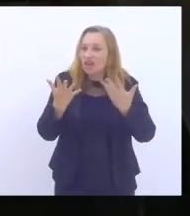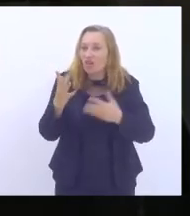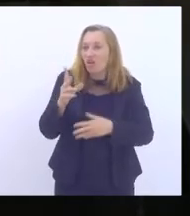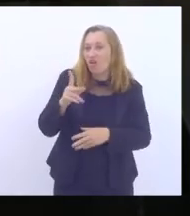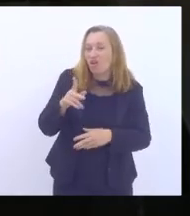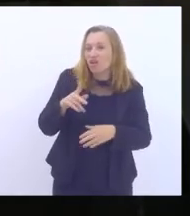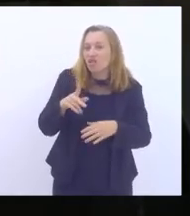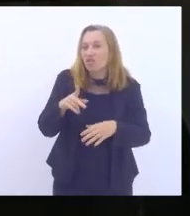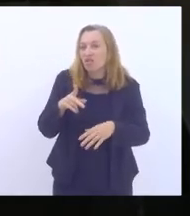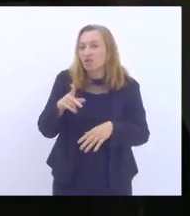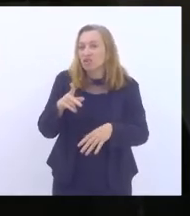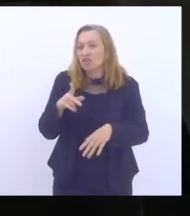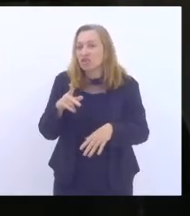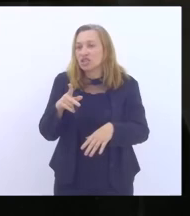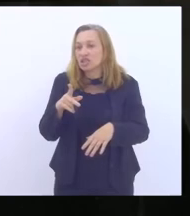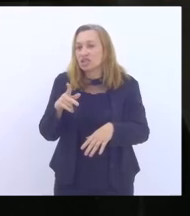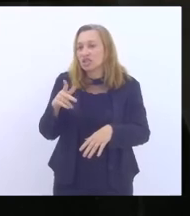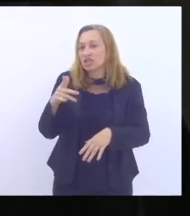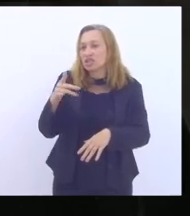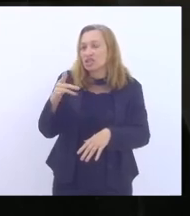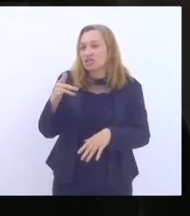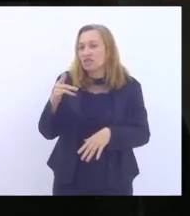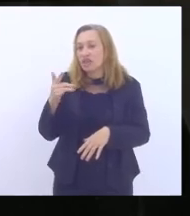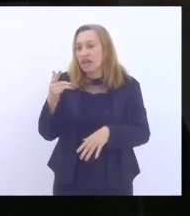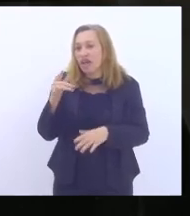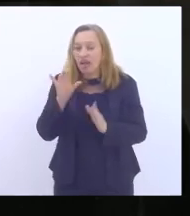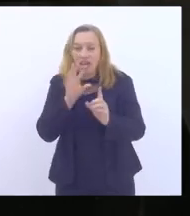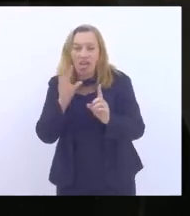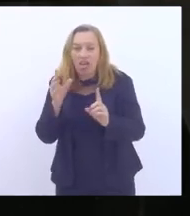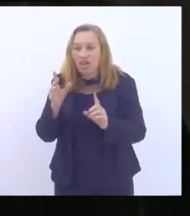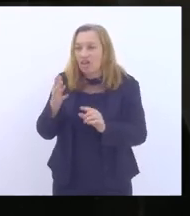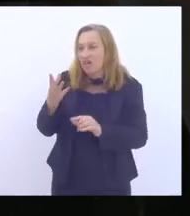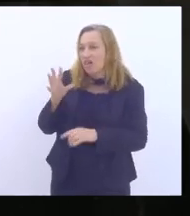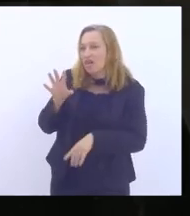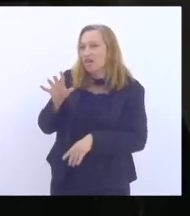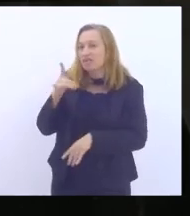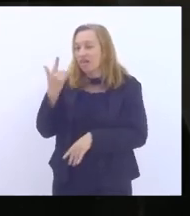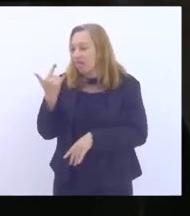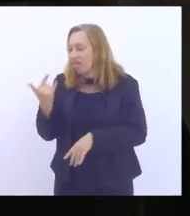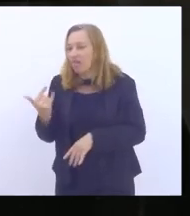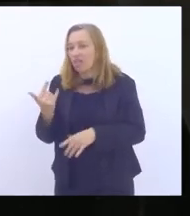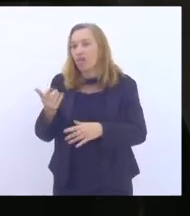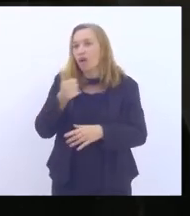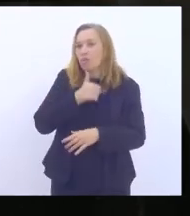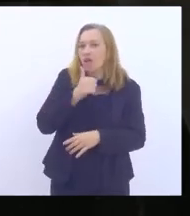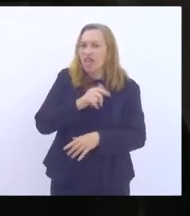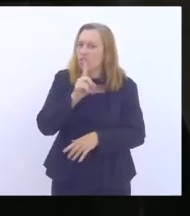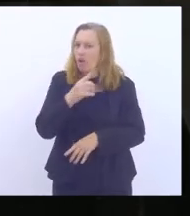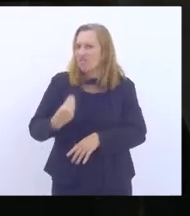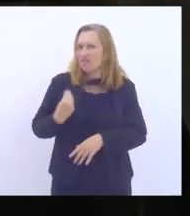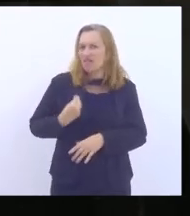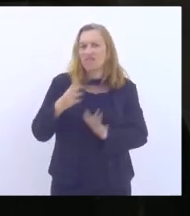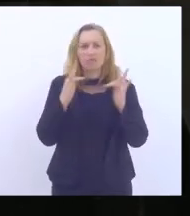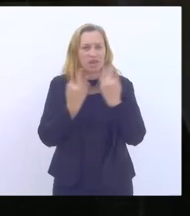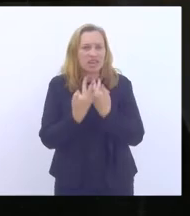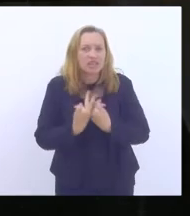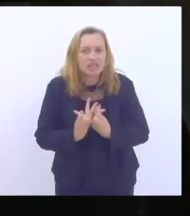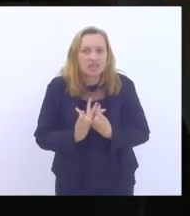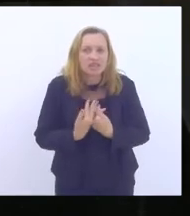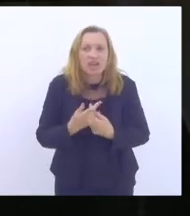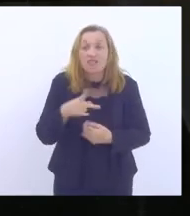gosta de passar uma cantadinha numa mulher isso não é viver família a